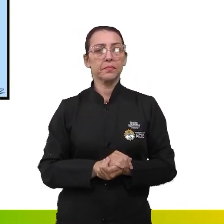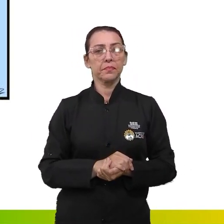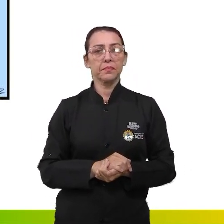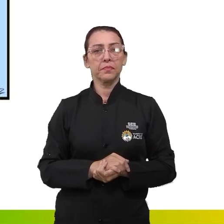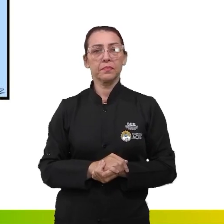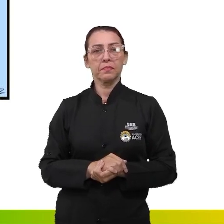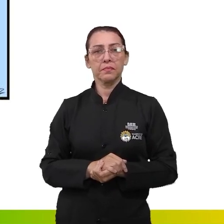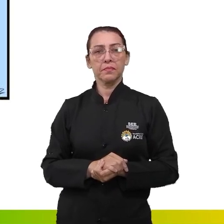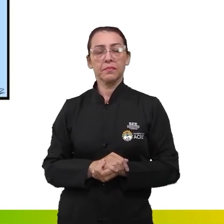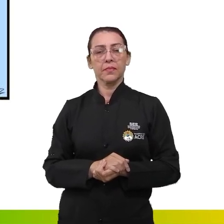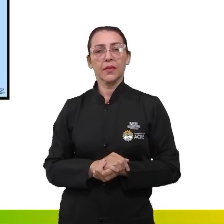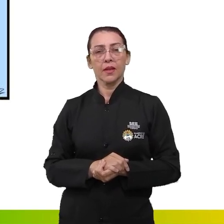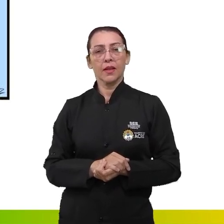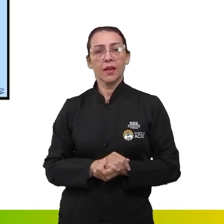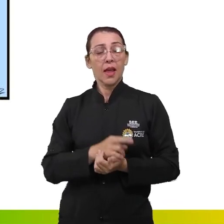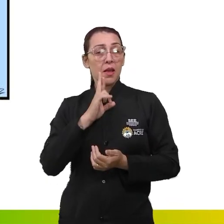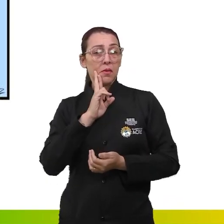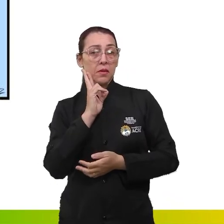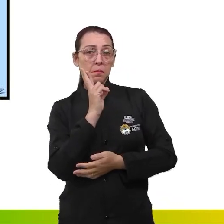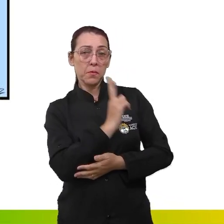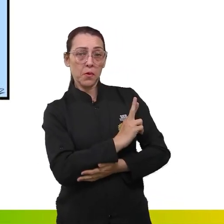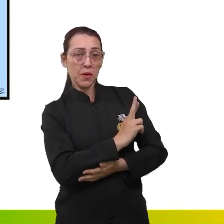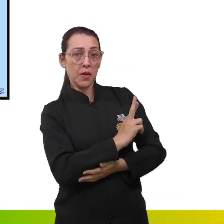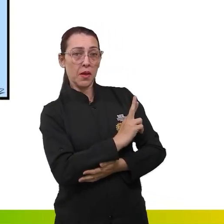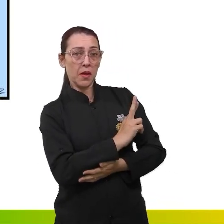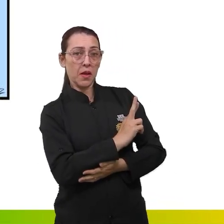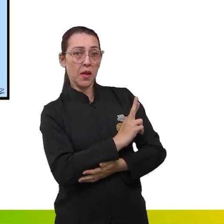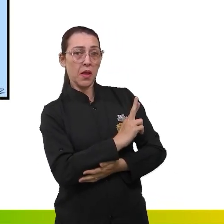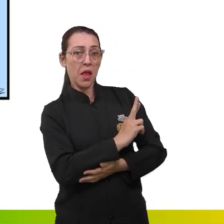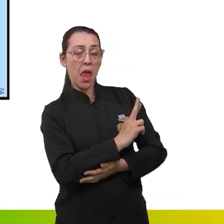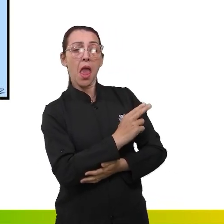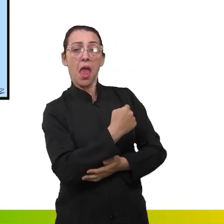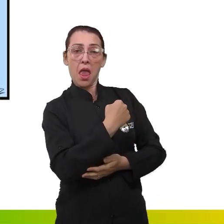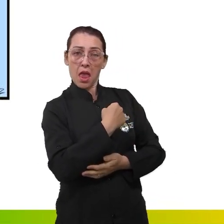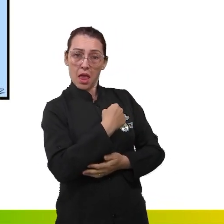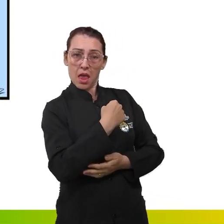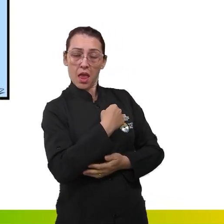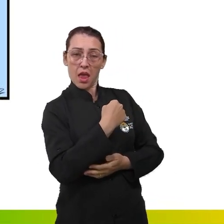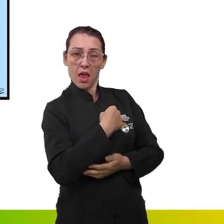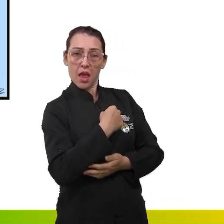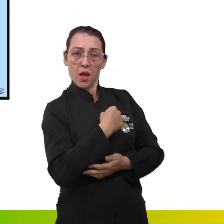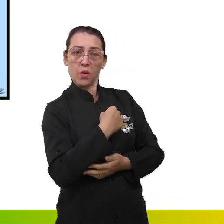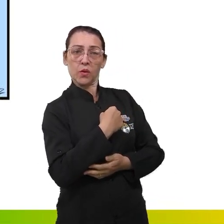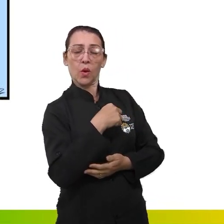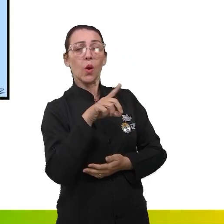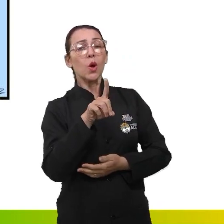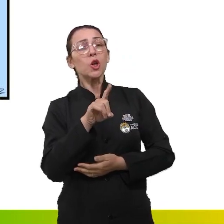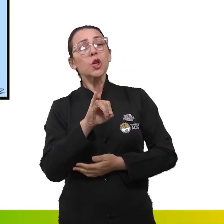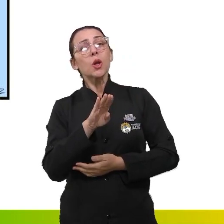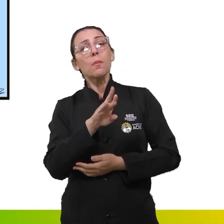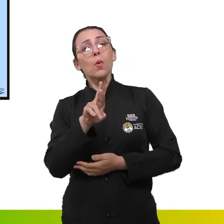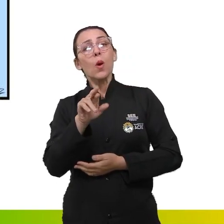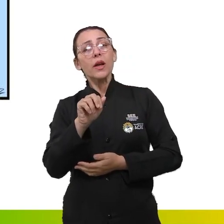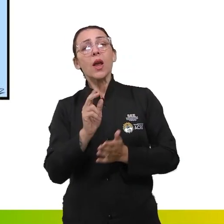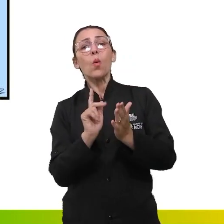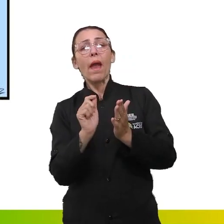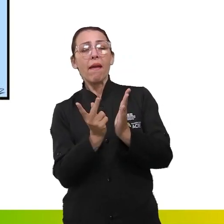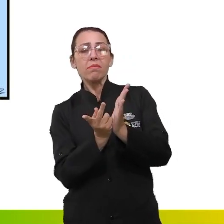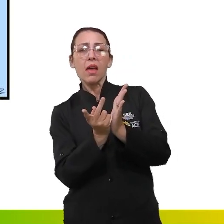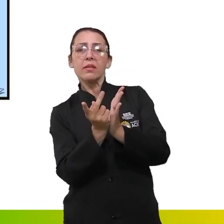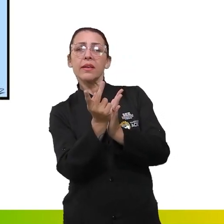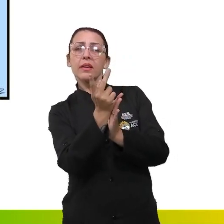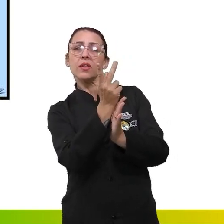vida? Aí a garota responde, soy dibujante. Dibujante em espanhol é desenhista, tá